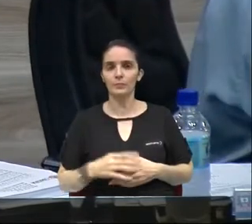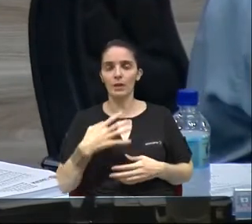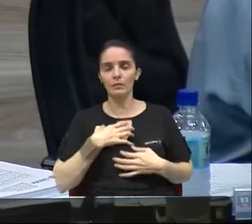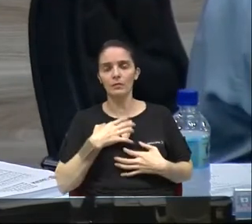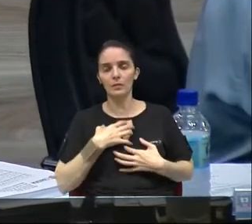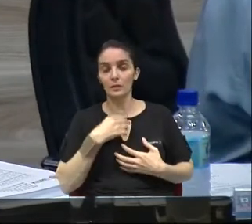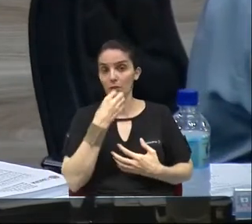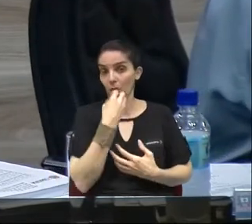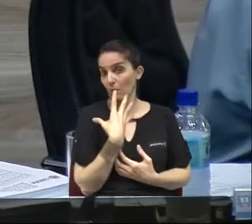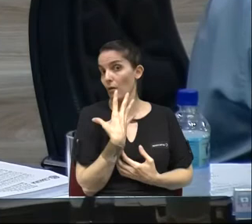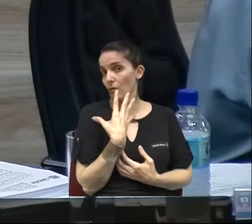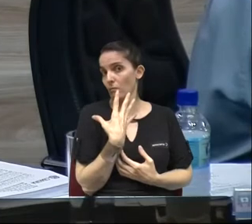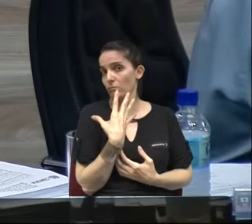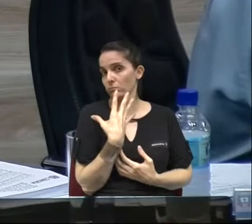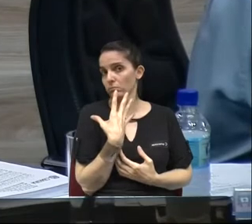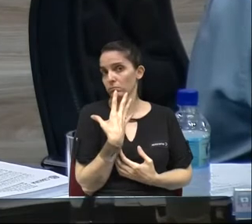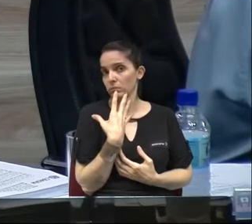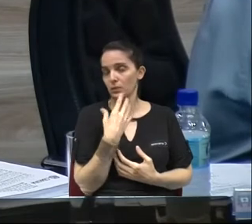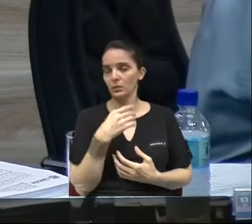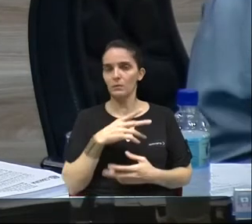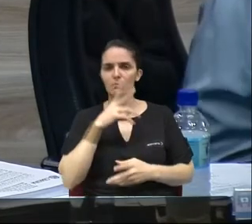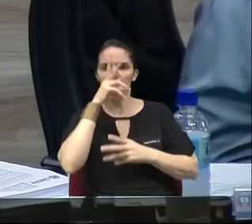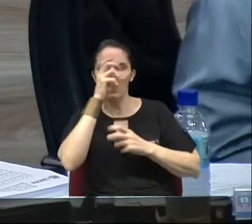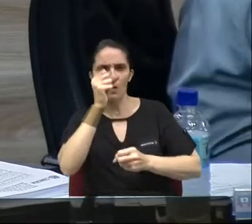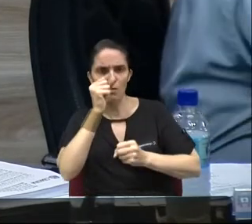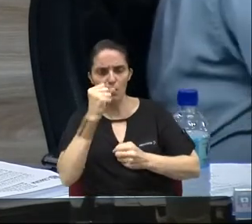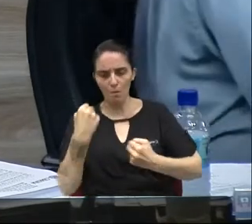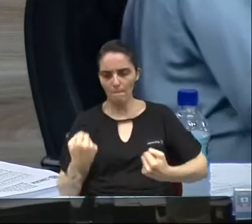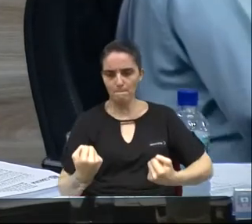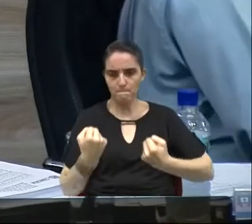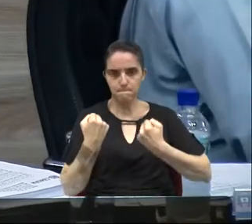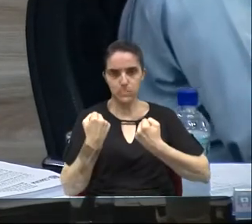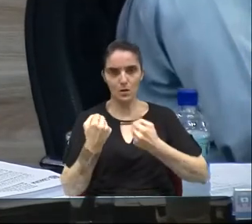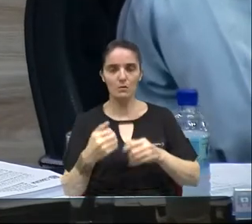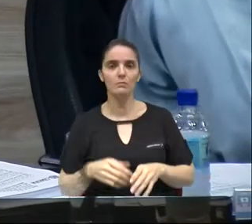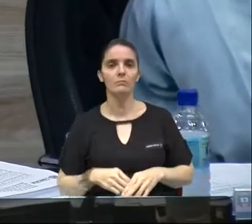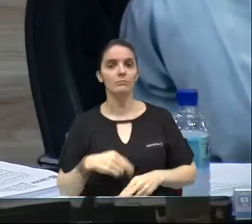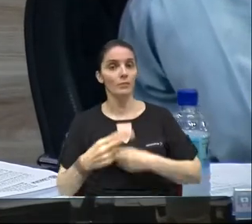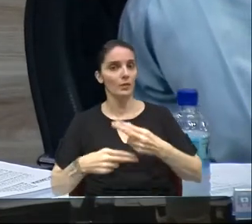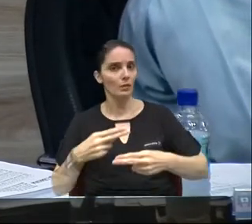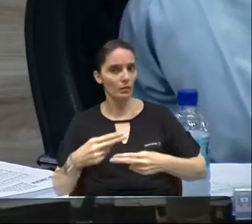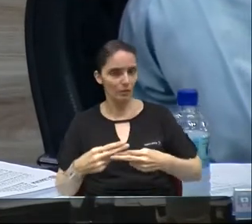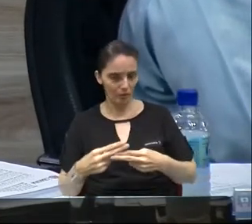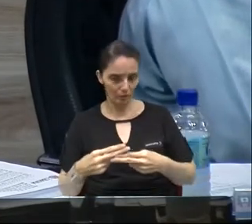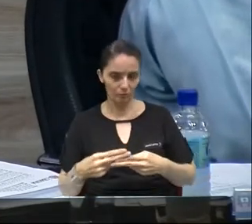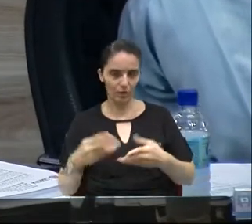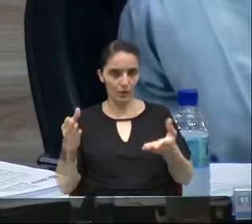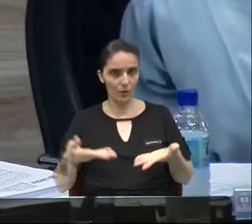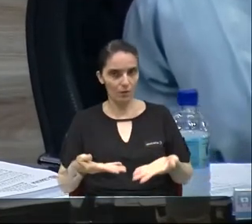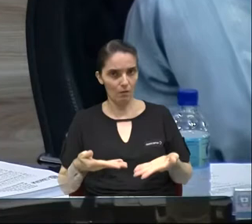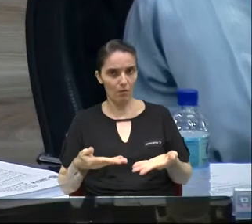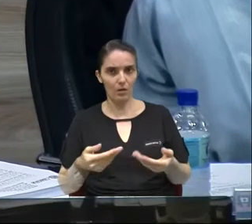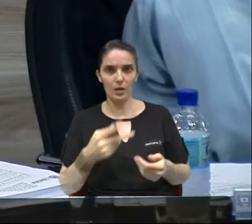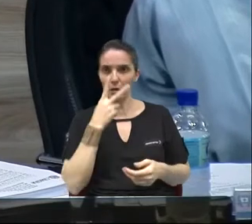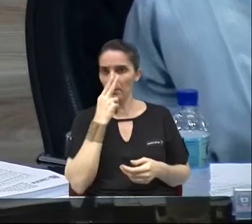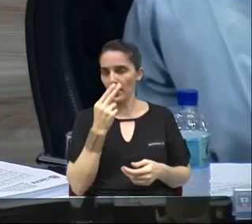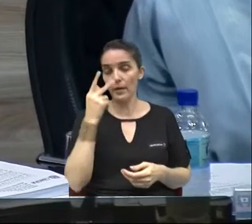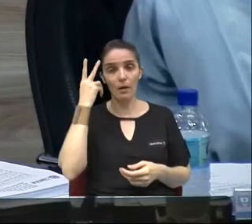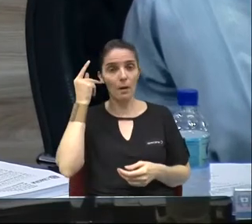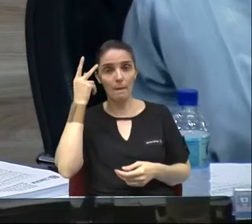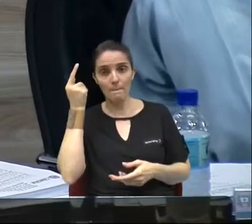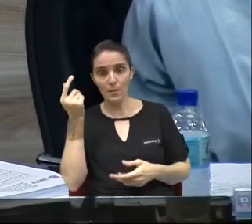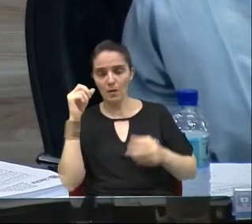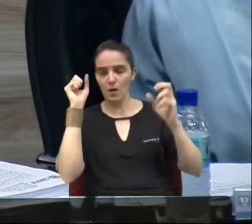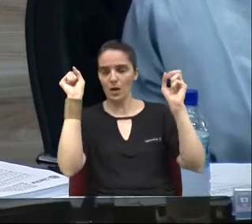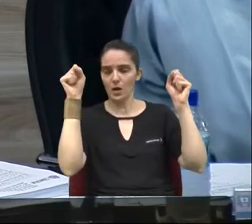bem-estar, dá mais vitalidade, força física. Então, ele com essa moda, com essa questão das academias, com